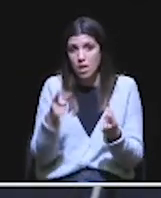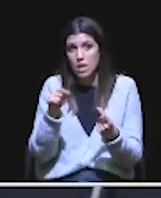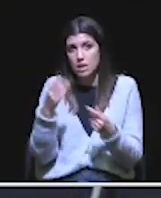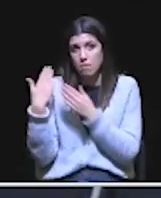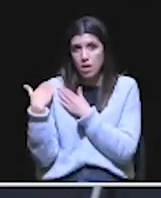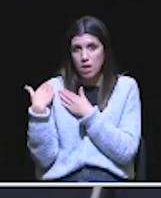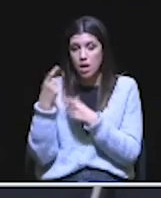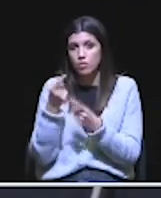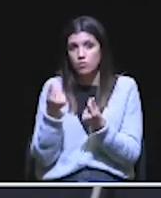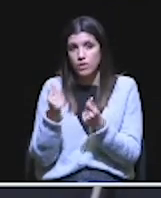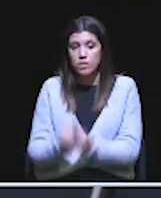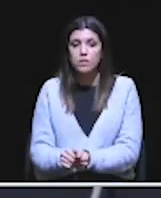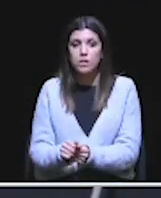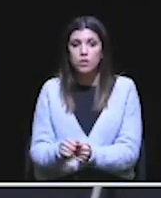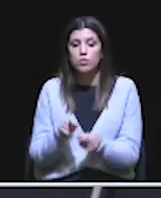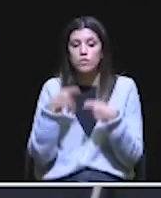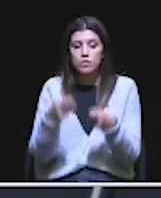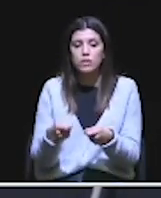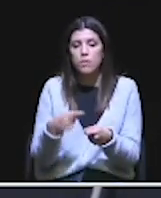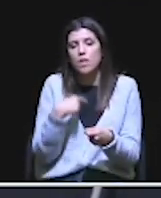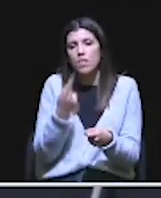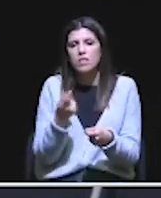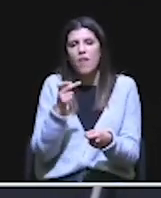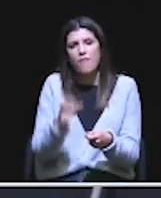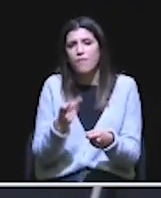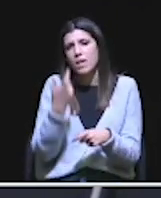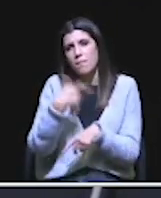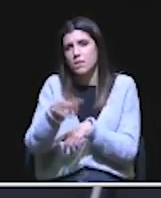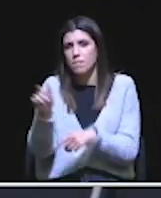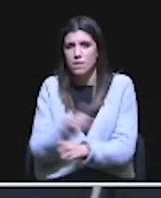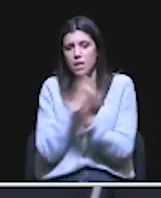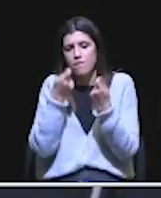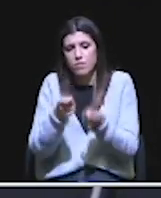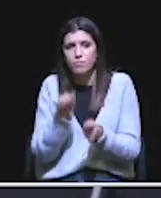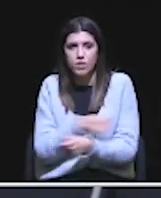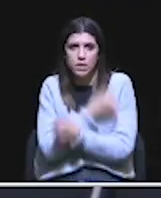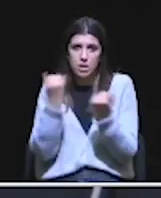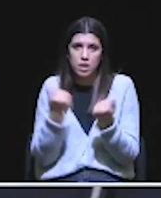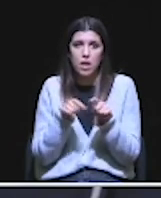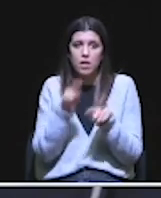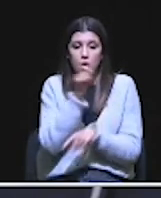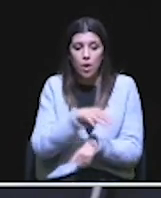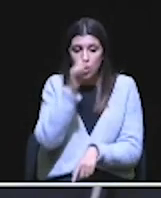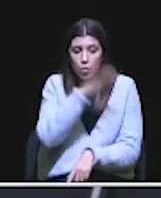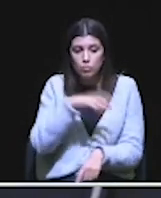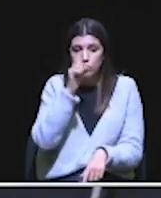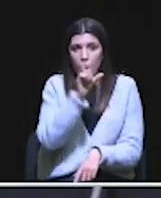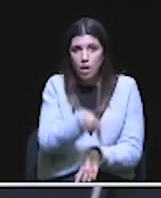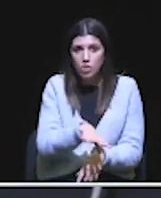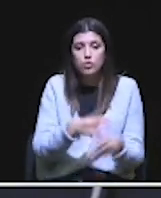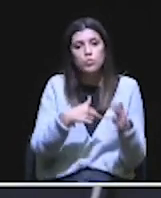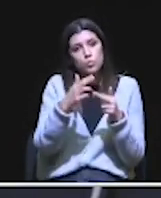O investimento tem sido justificado por ser algo que fica para a cidade, que é o investimento na cidade. Fica a recuperação do aterro de Beirolas e a criação do Parque